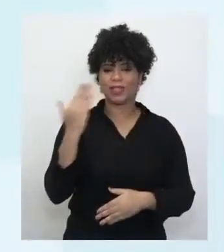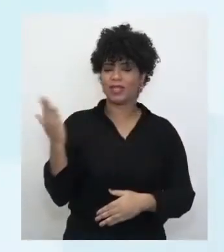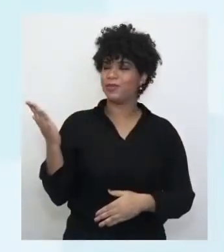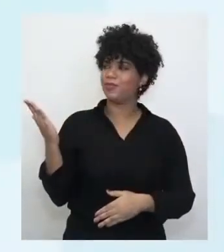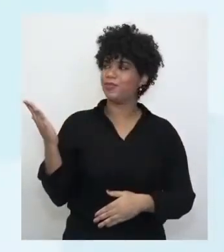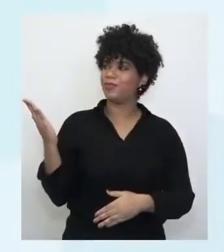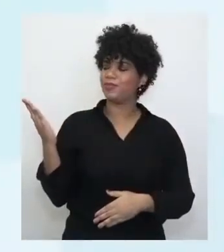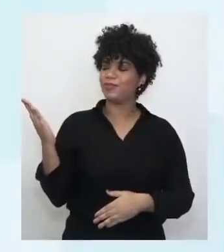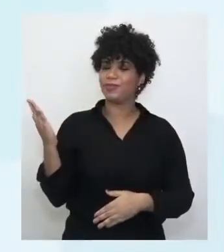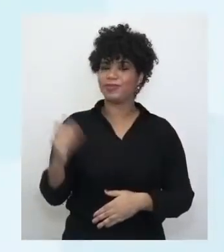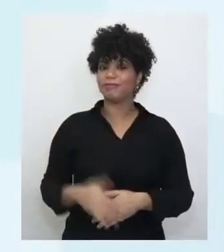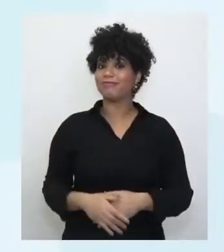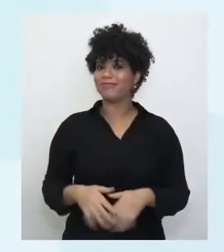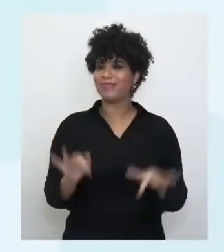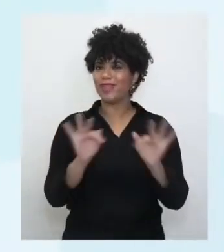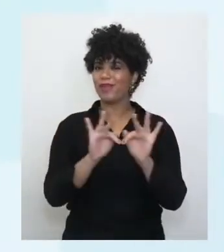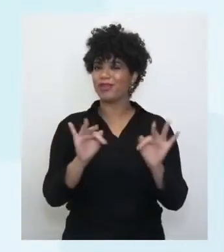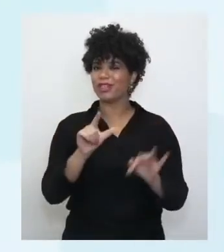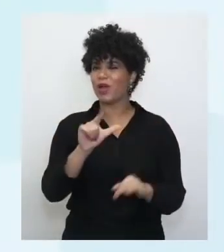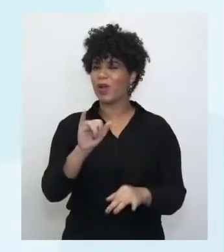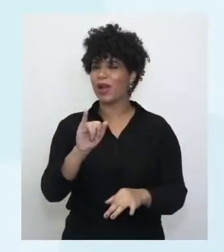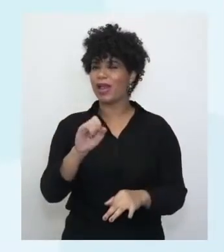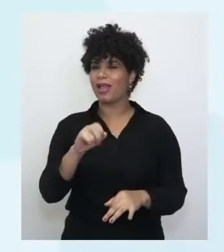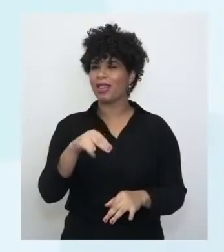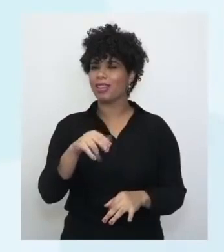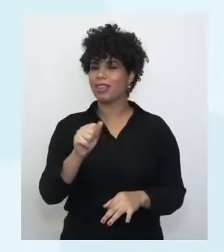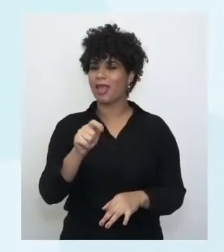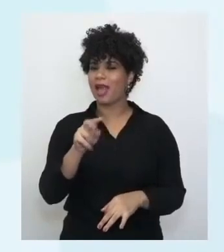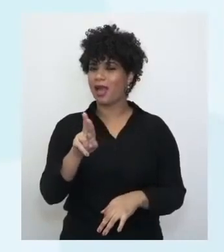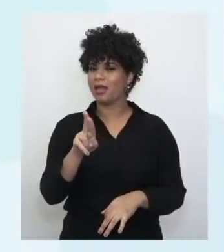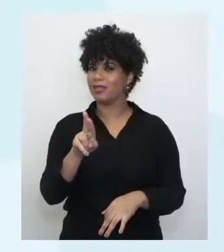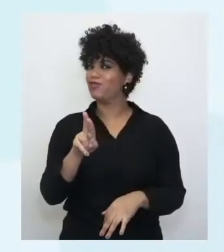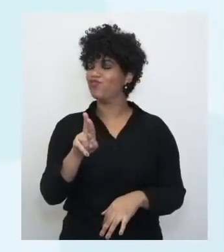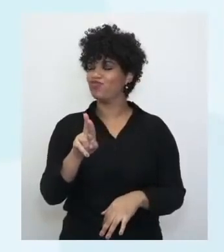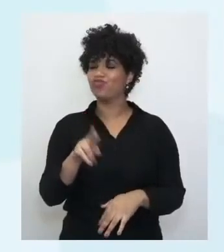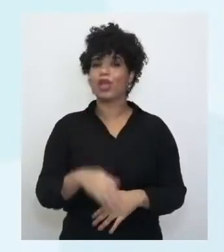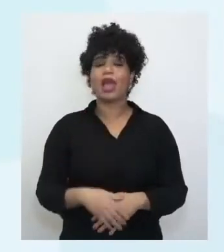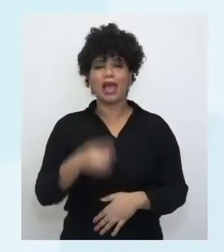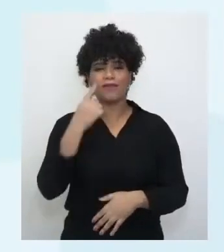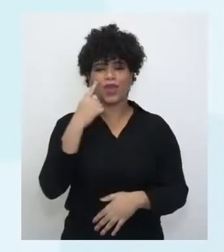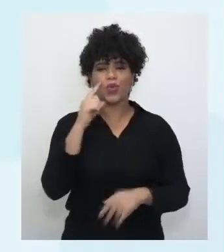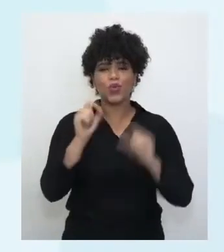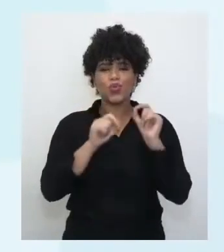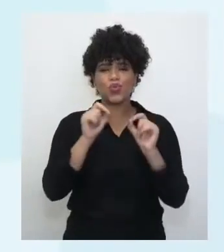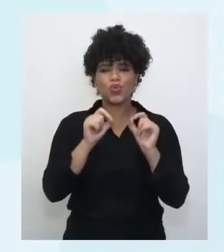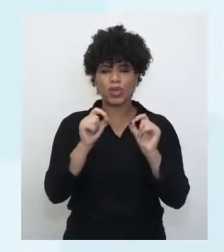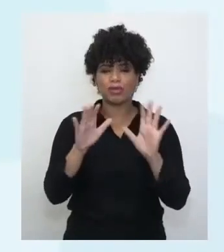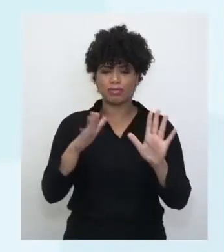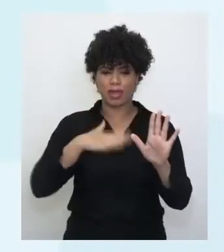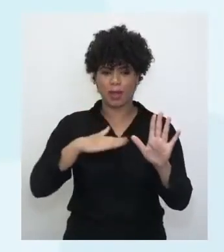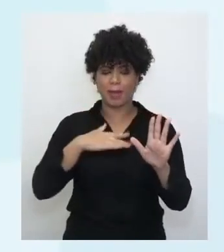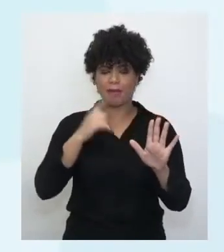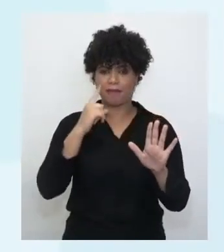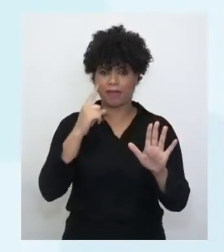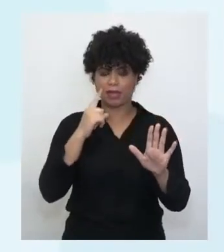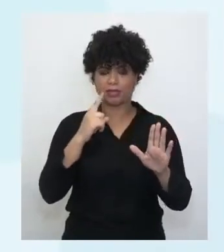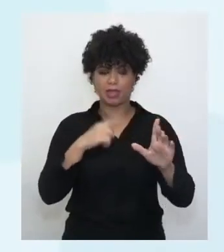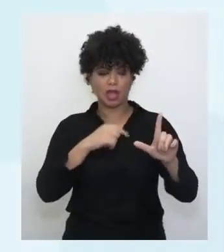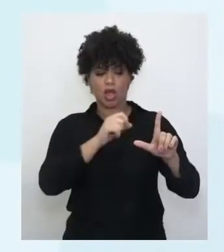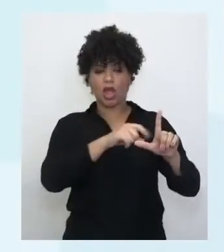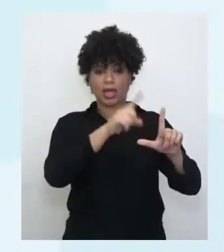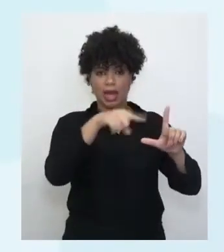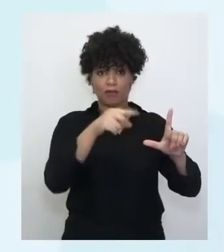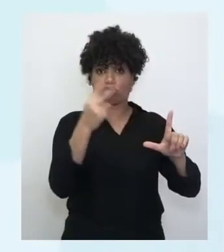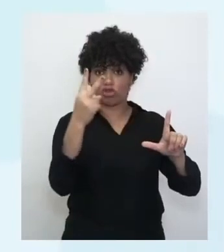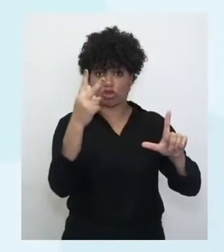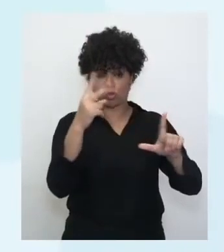aí na tela. Função linear, linear. Bom, a função linear, vamos olhar para o gráfico primeiro. A gente tem 2 gráficos